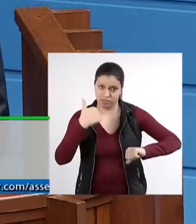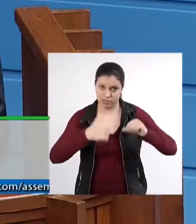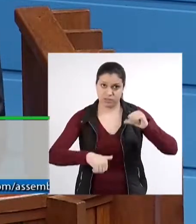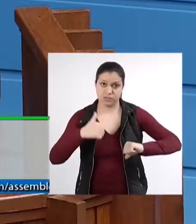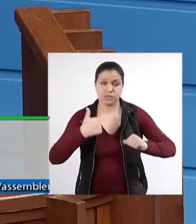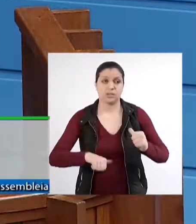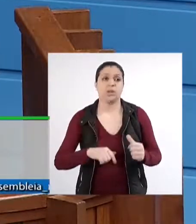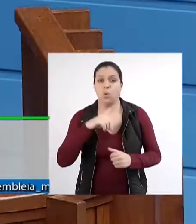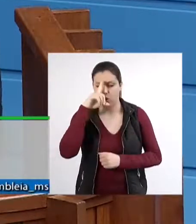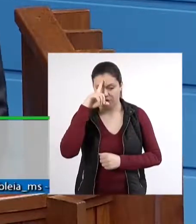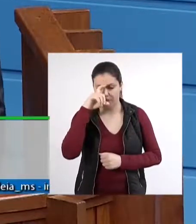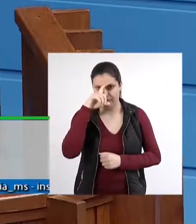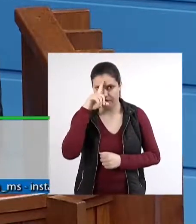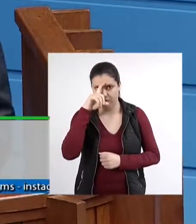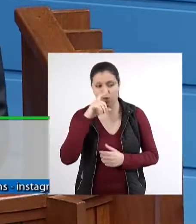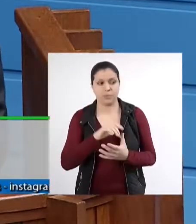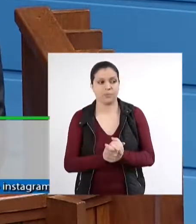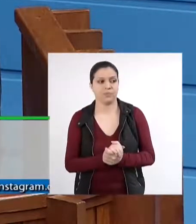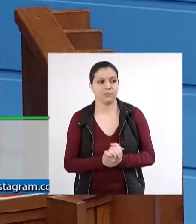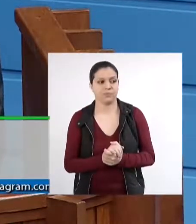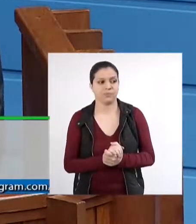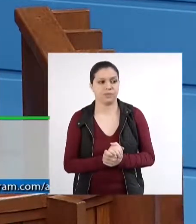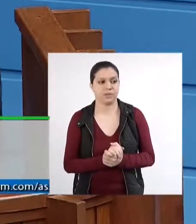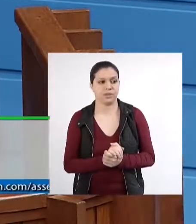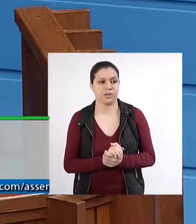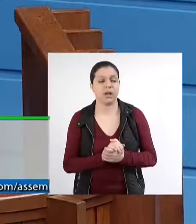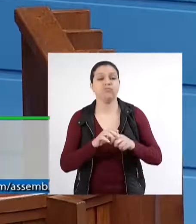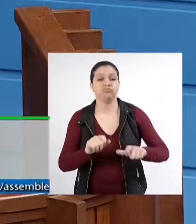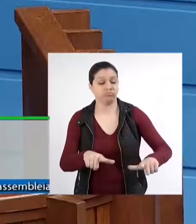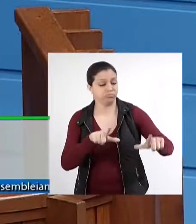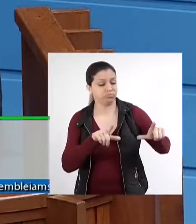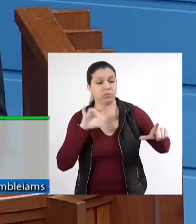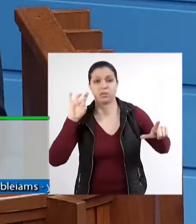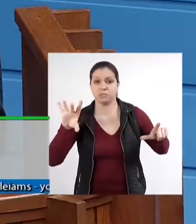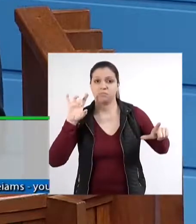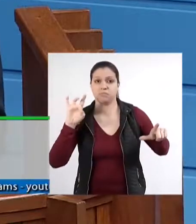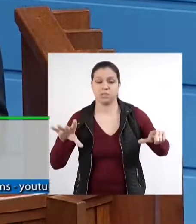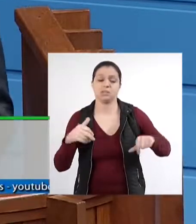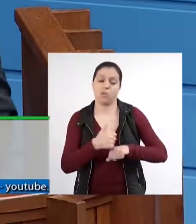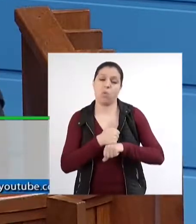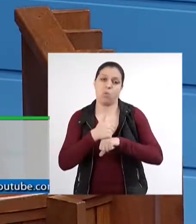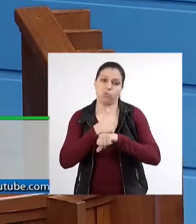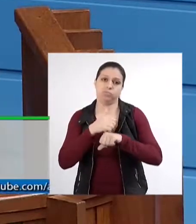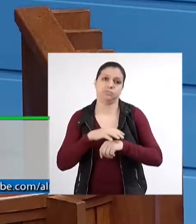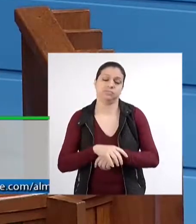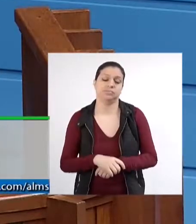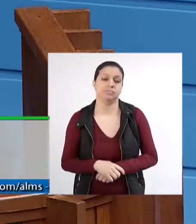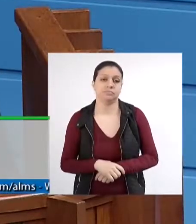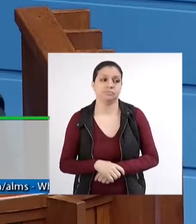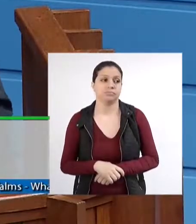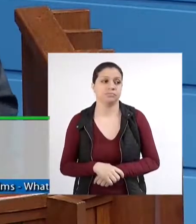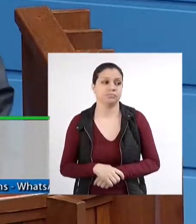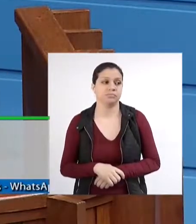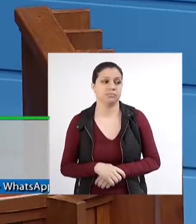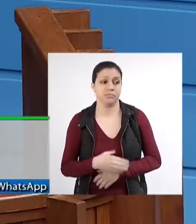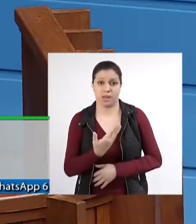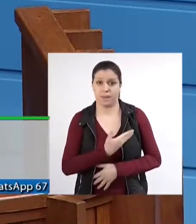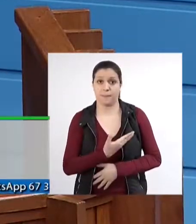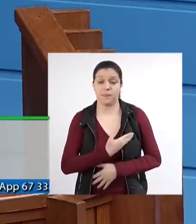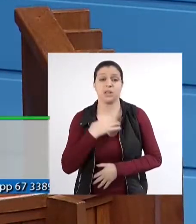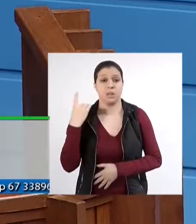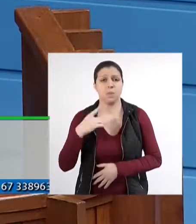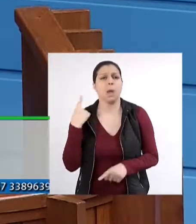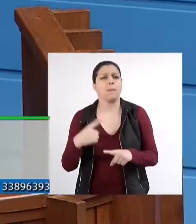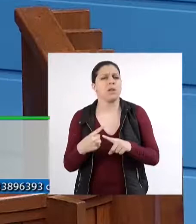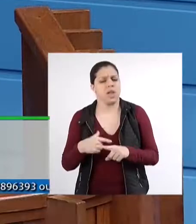reavaliação, o Hospital Nossa Senhora Auxiliadora certificou-se no programa de qualificação de fornecedores. Meus amigos deputados, por que